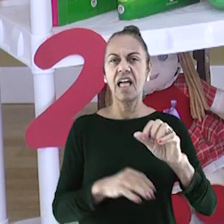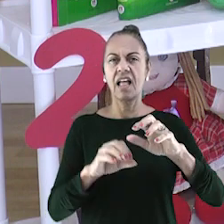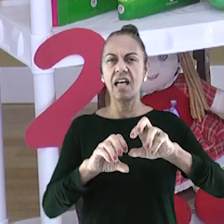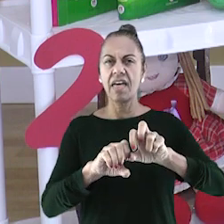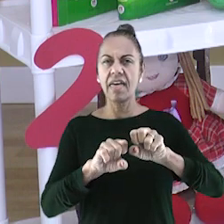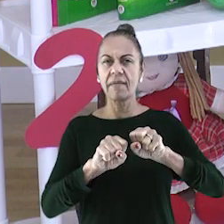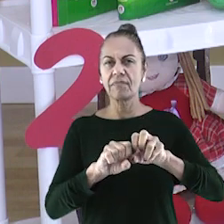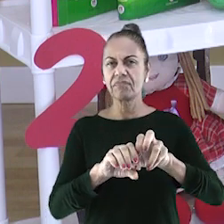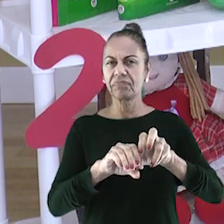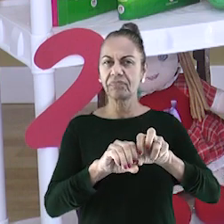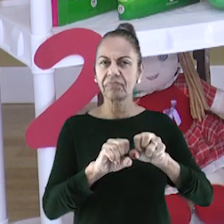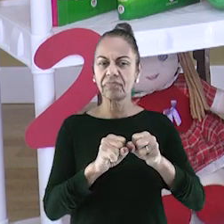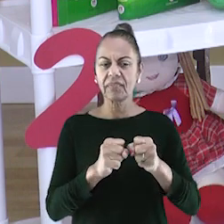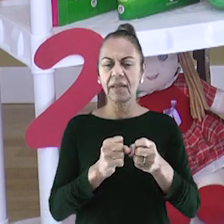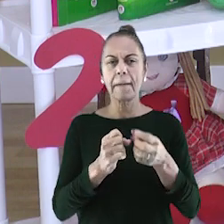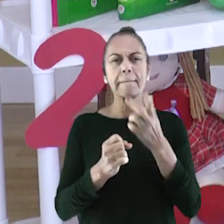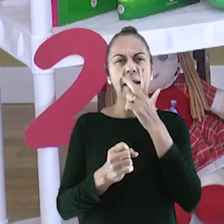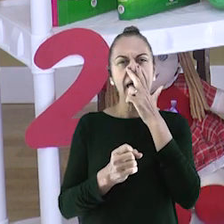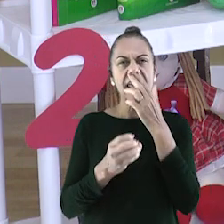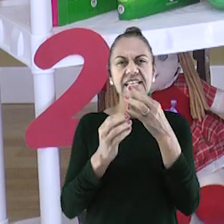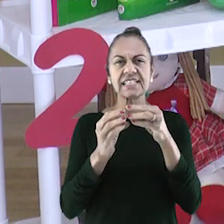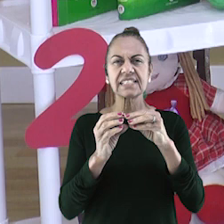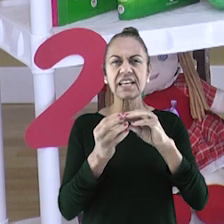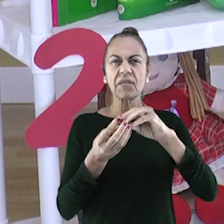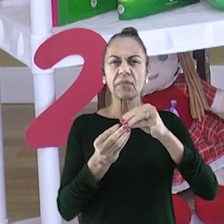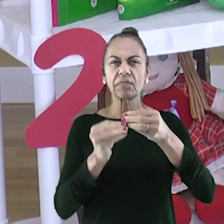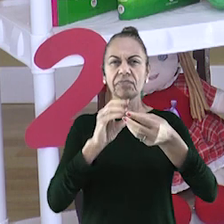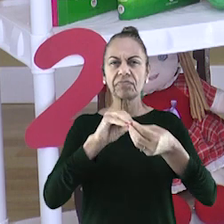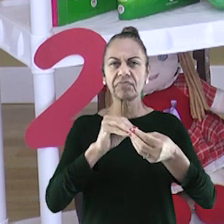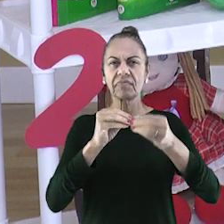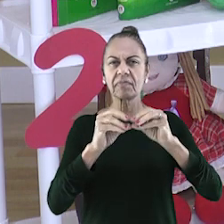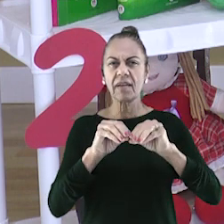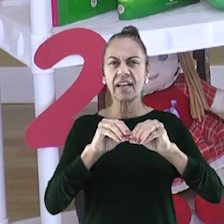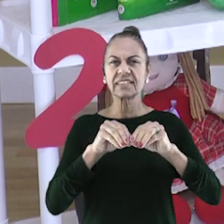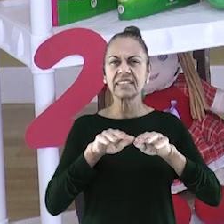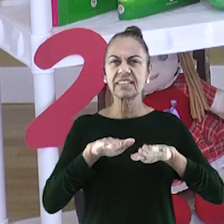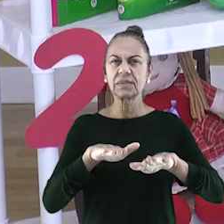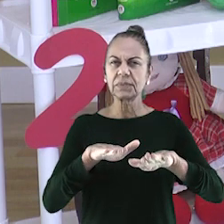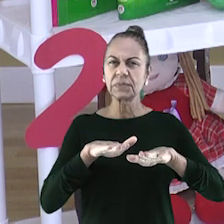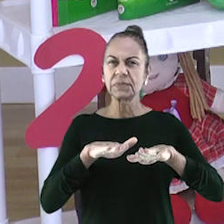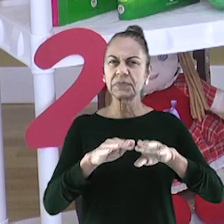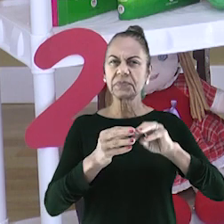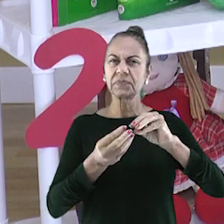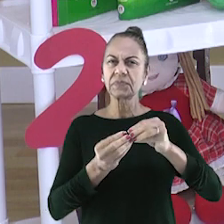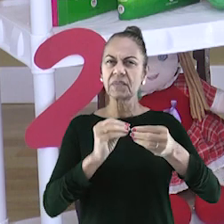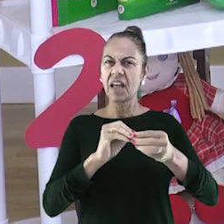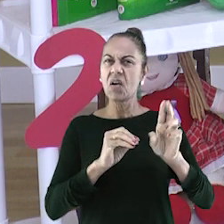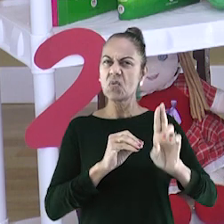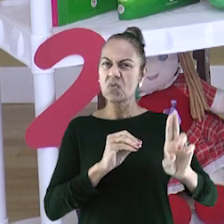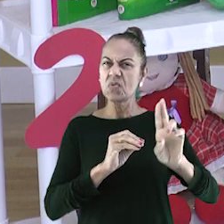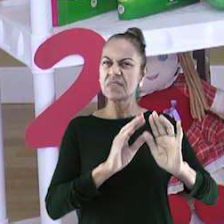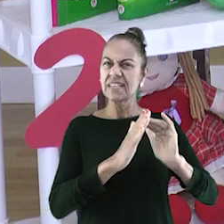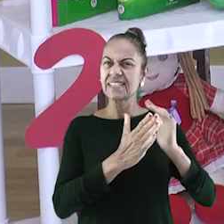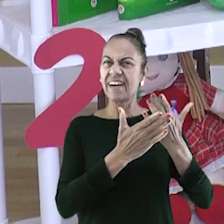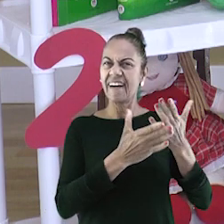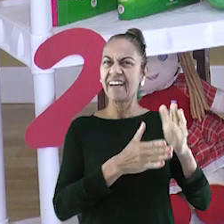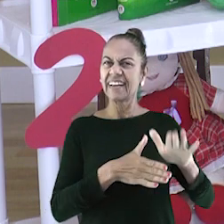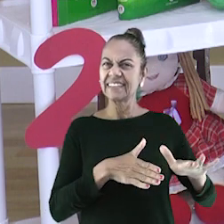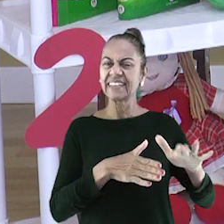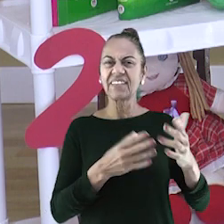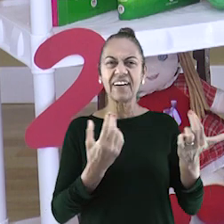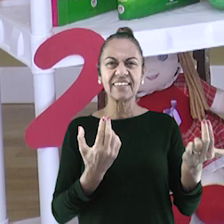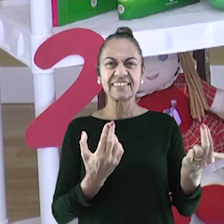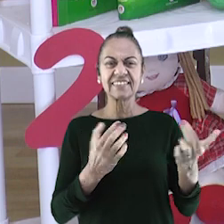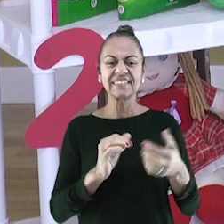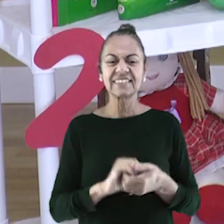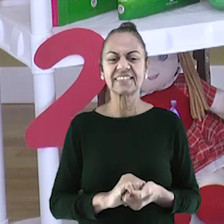argila. A argila, ela é assim, ó. Ela parece massinha. Sabe aquela massinha que a gente usa na